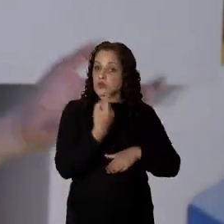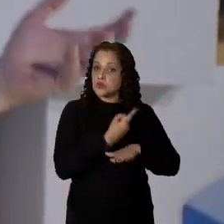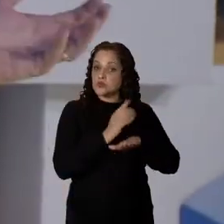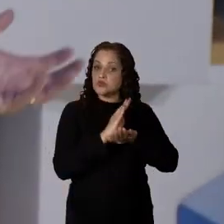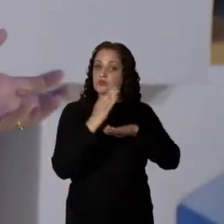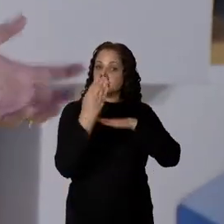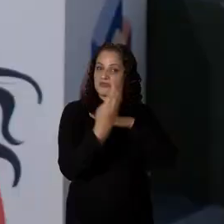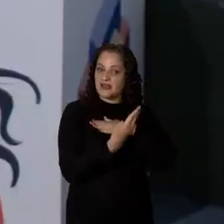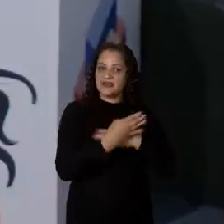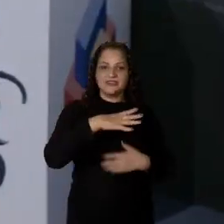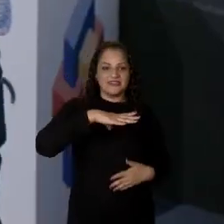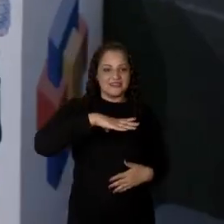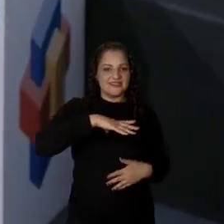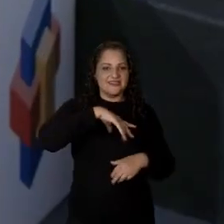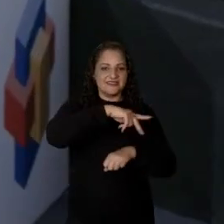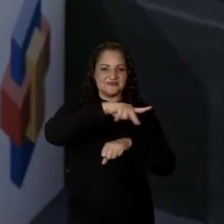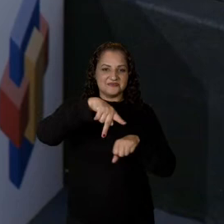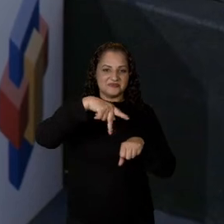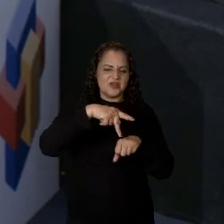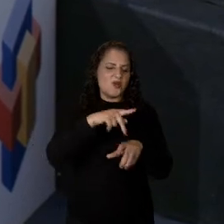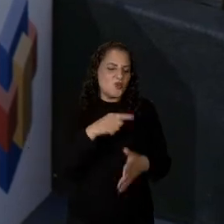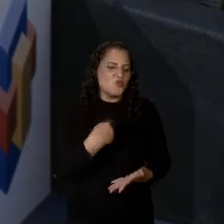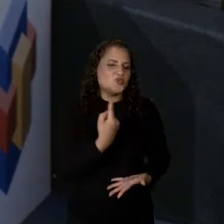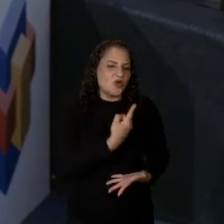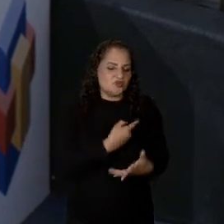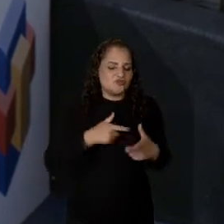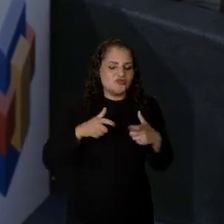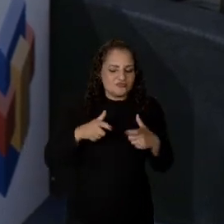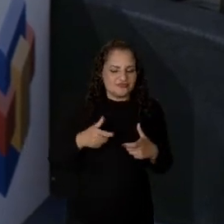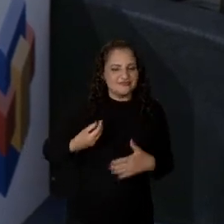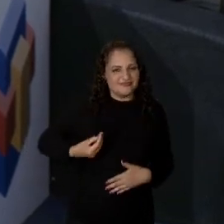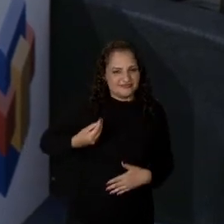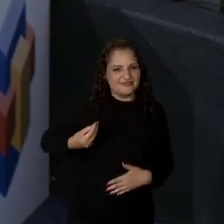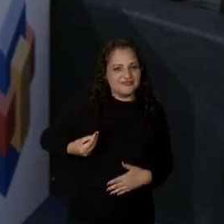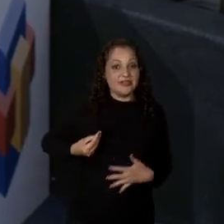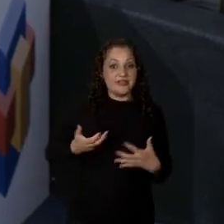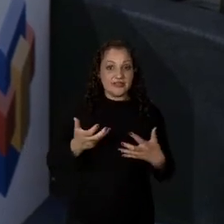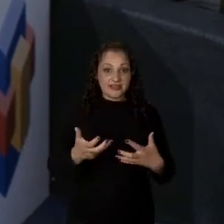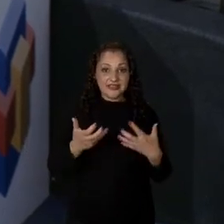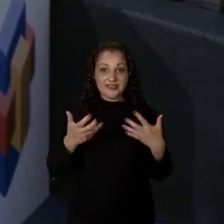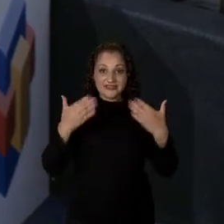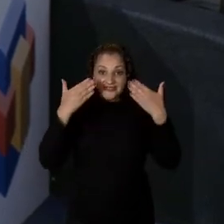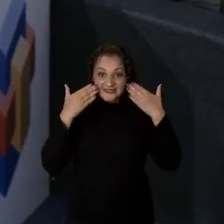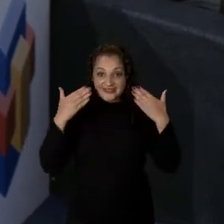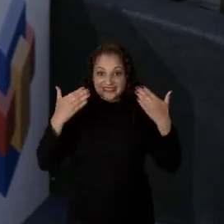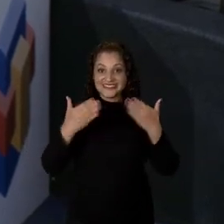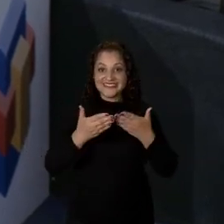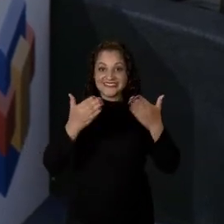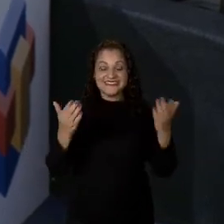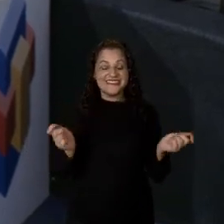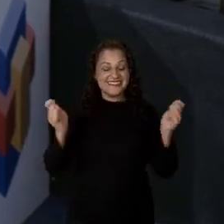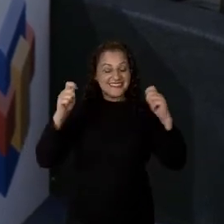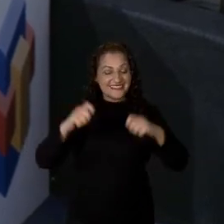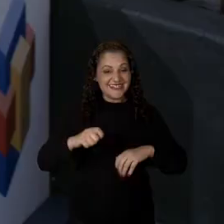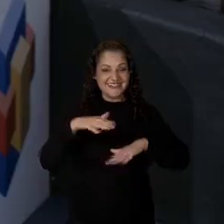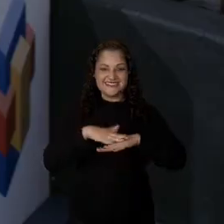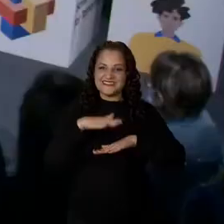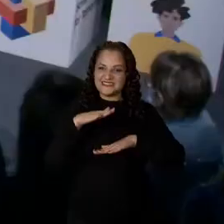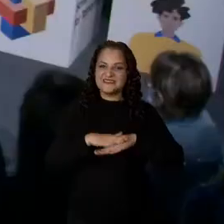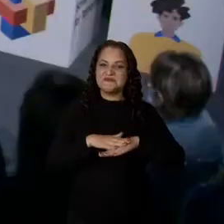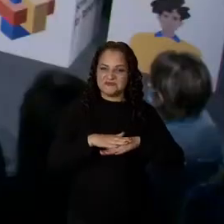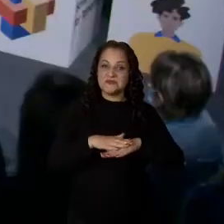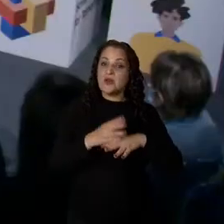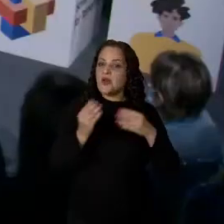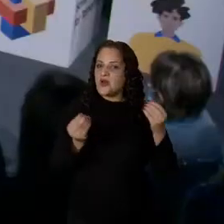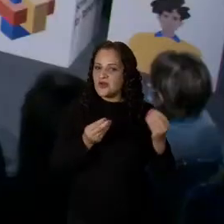nossa cidade, no nosso país, na nossa região. É isso que a gente quer mostrar para vocês, que é possível fazer através da